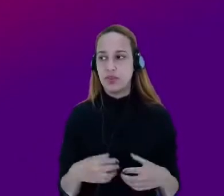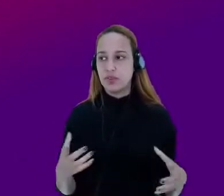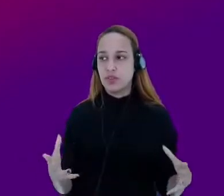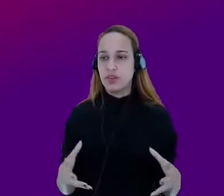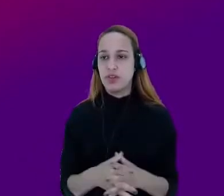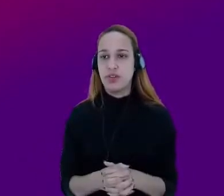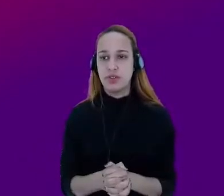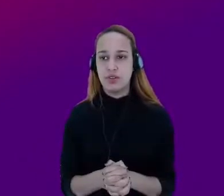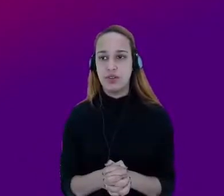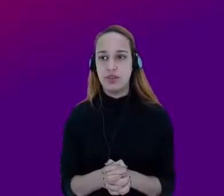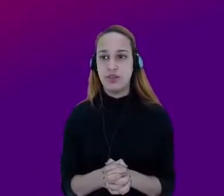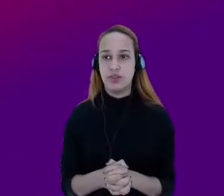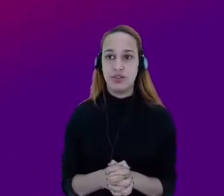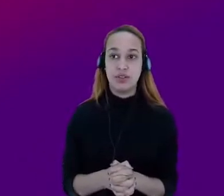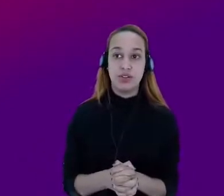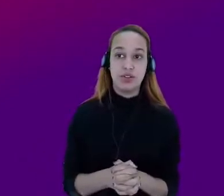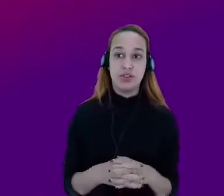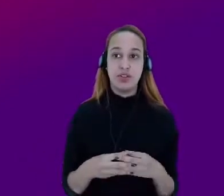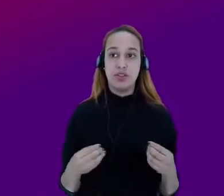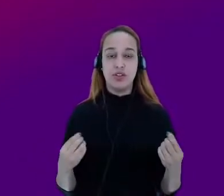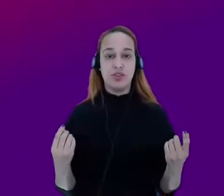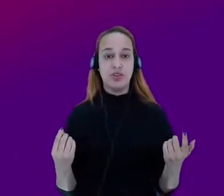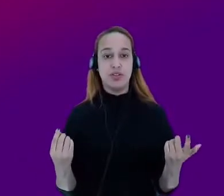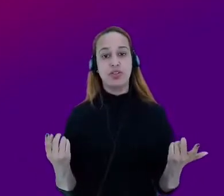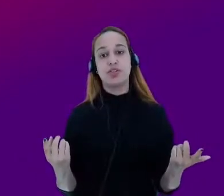de desafios